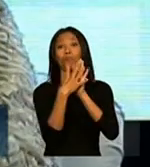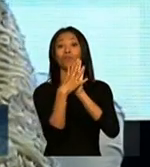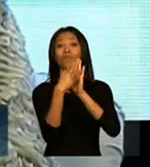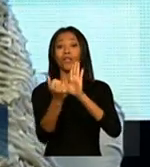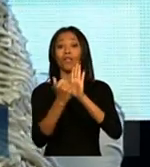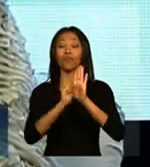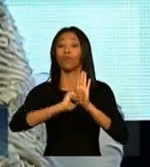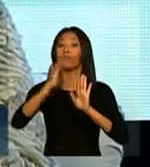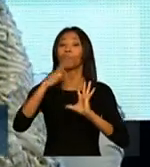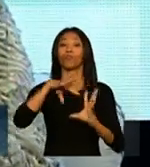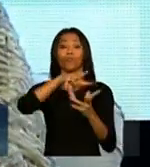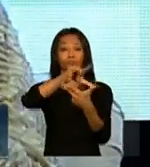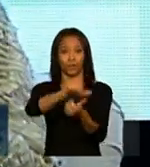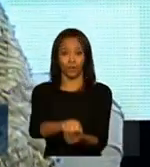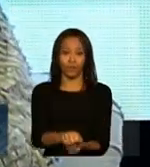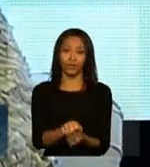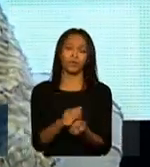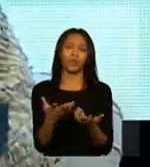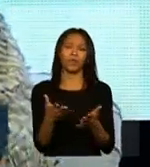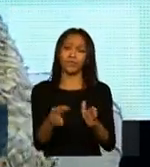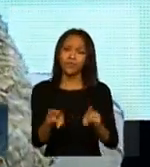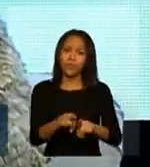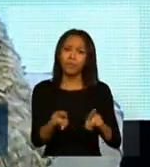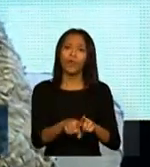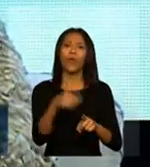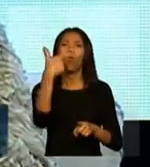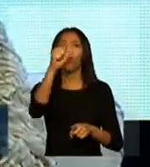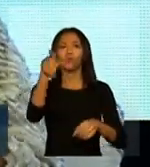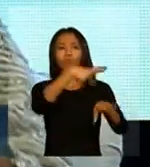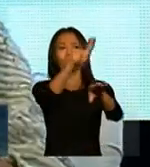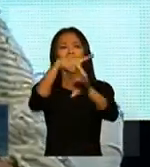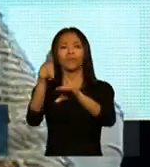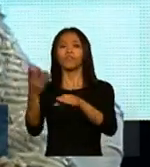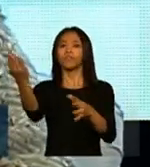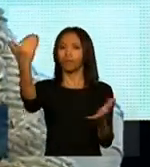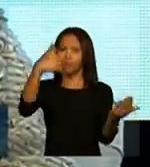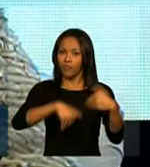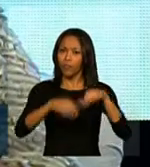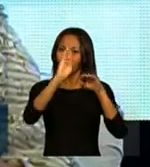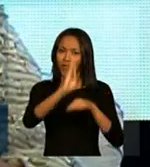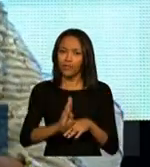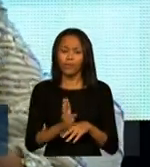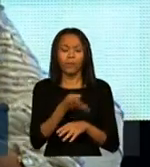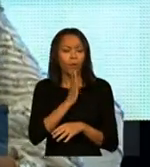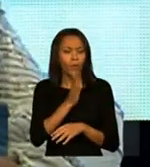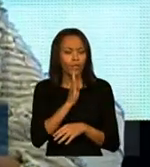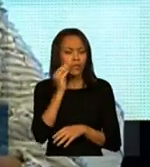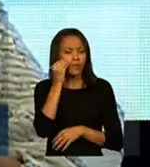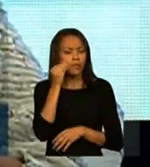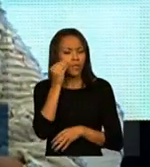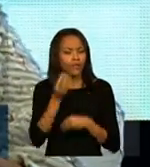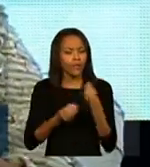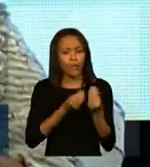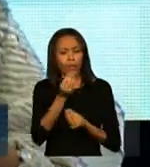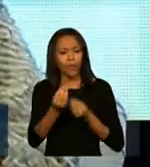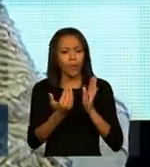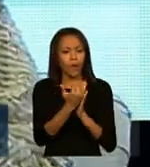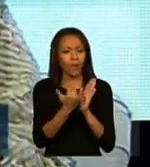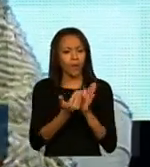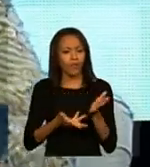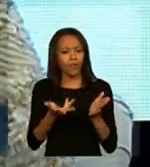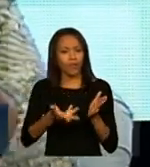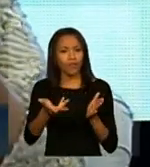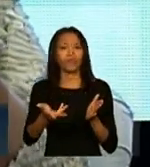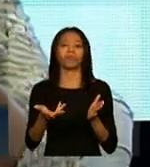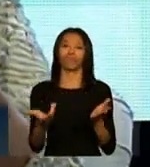Família com os nossos parceiros, outros países que vêm aqui fazer essa troca produtiva. Então, inovação, metas